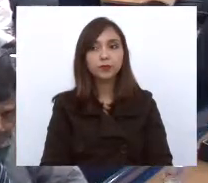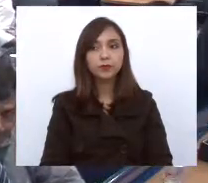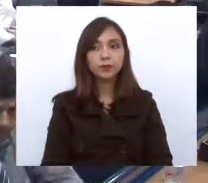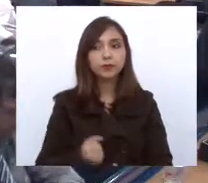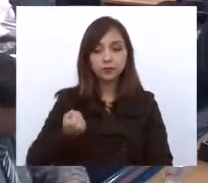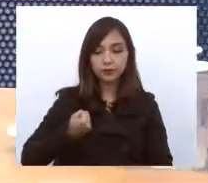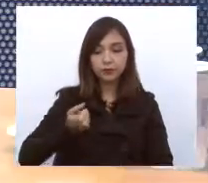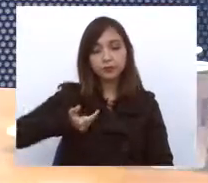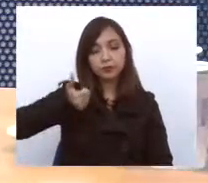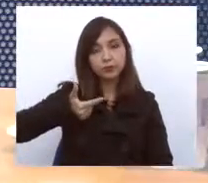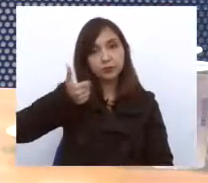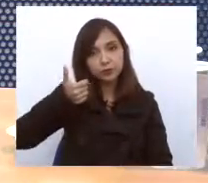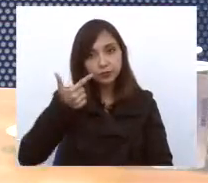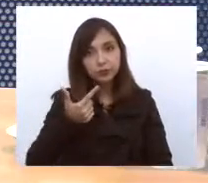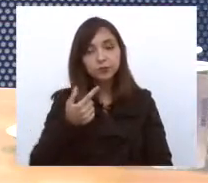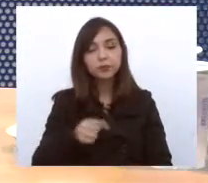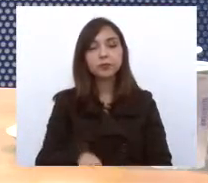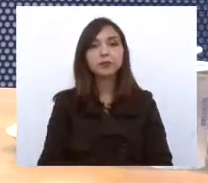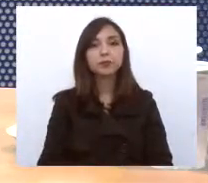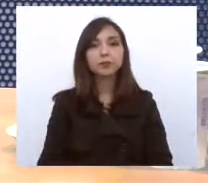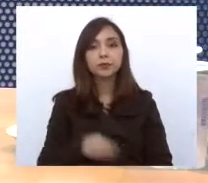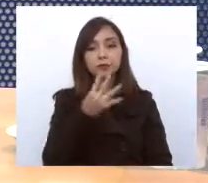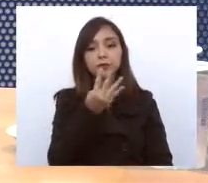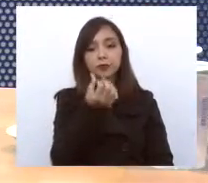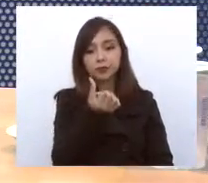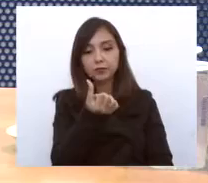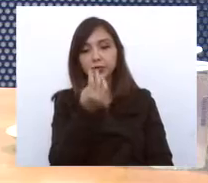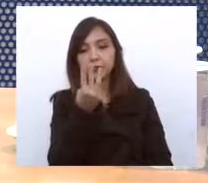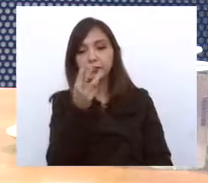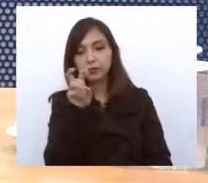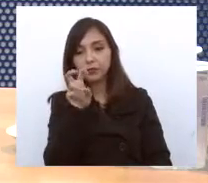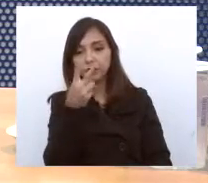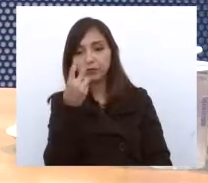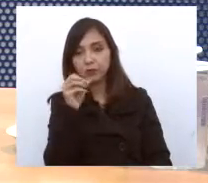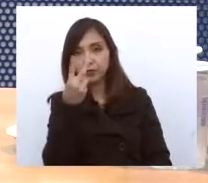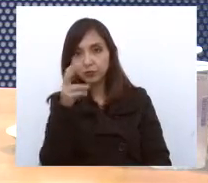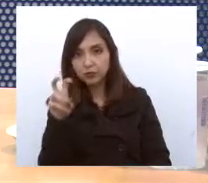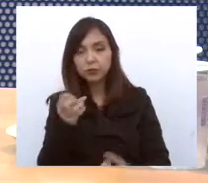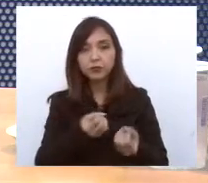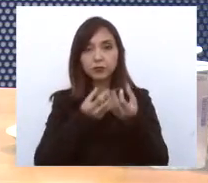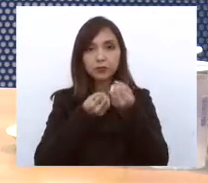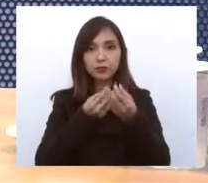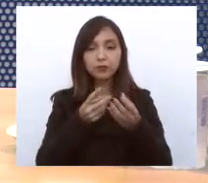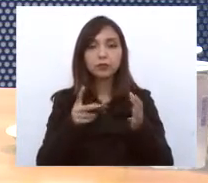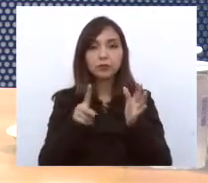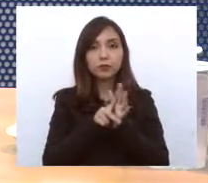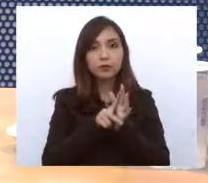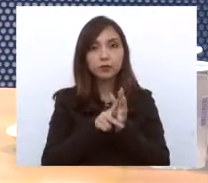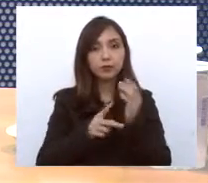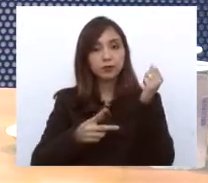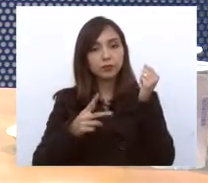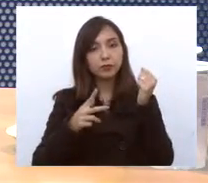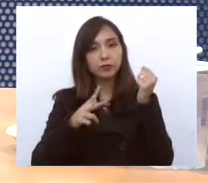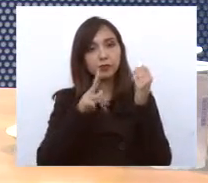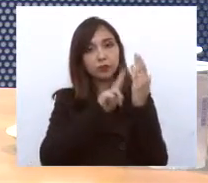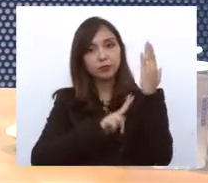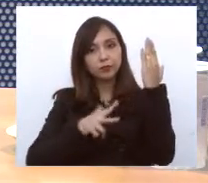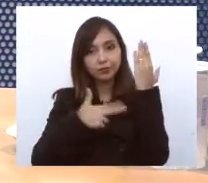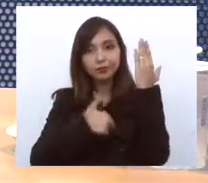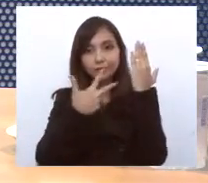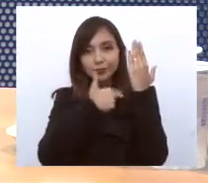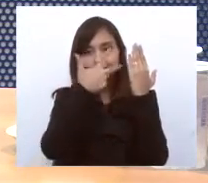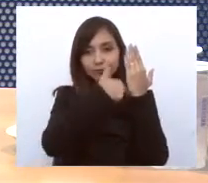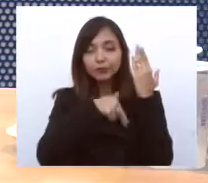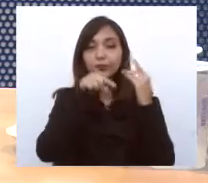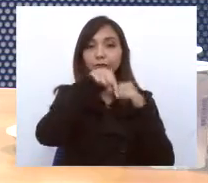Item 12. Leitura, discussão e votação do requerimento 4635/2015. Informações referentes às podas e remoção de árvores no município de